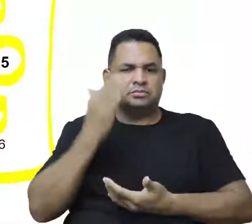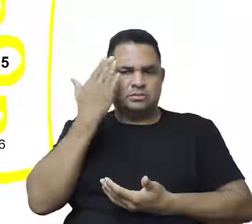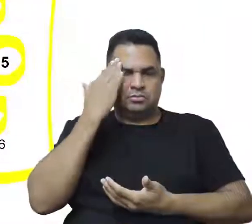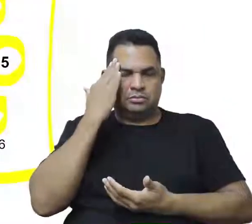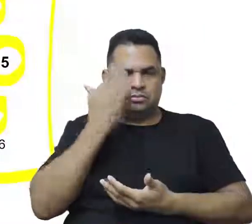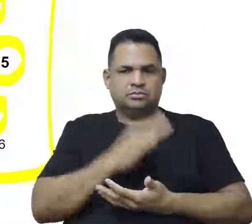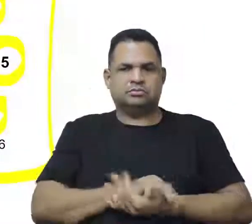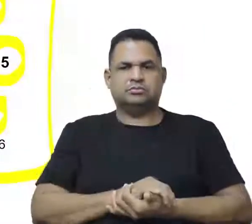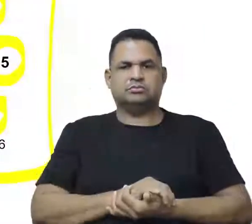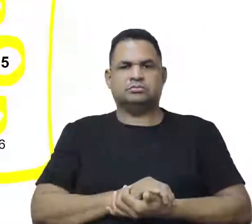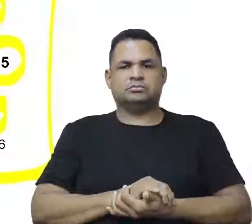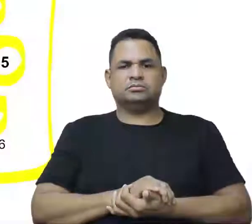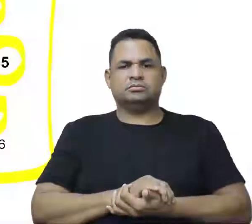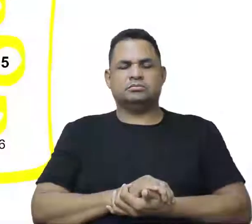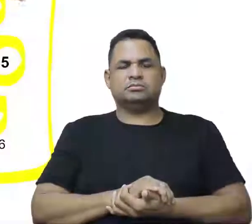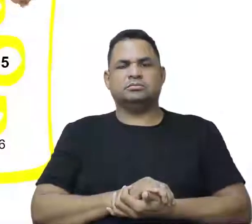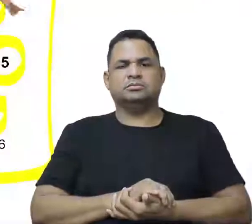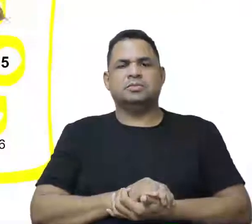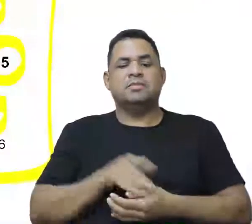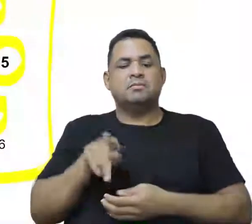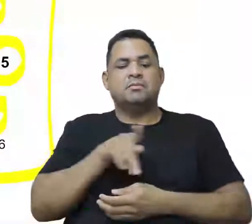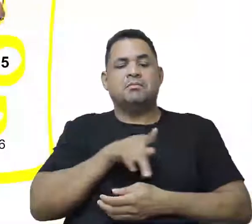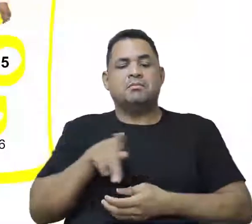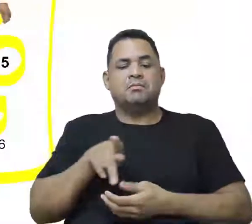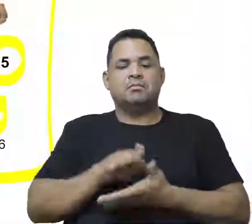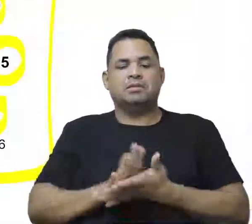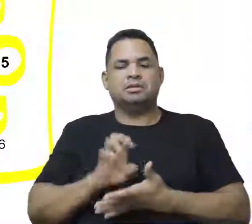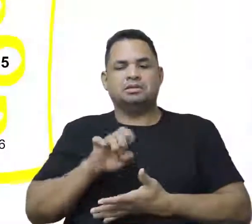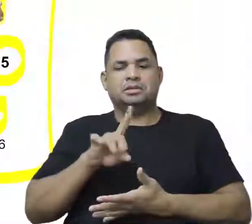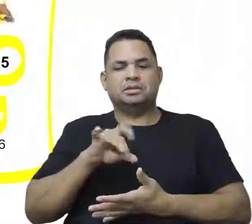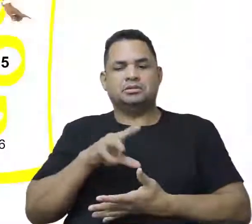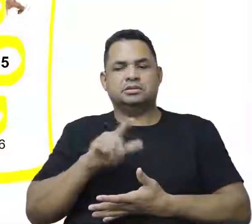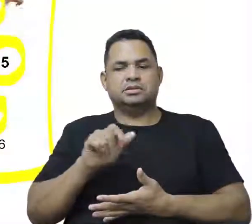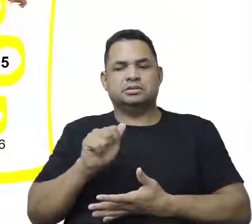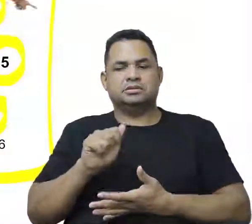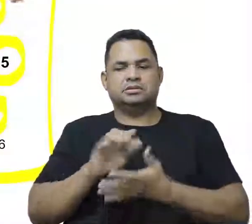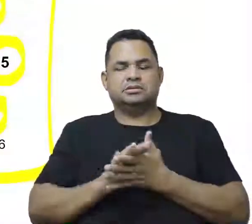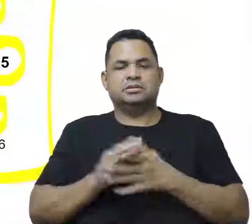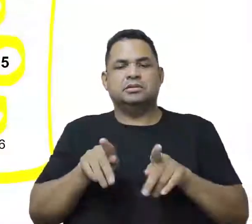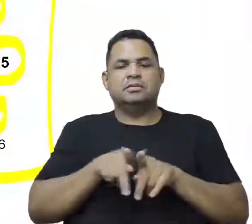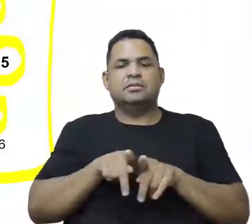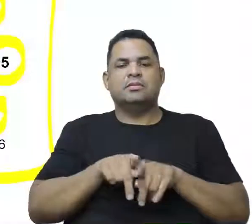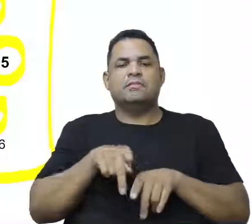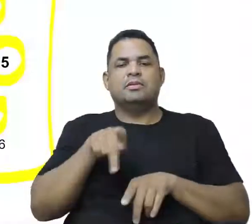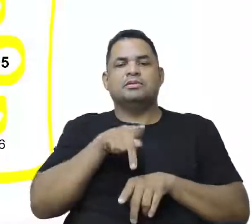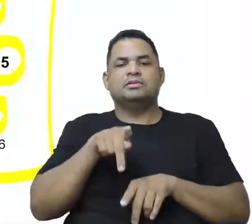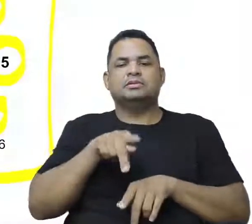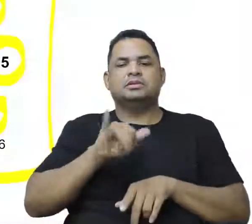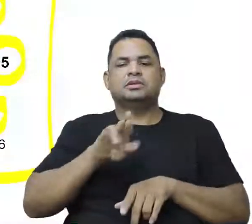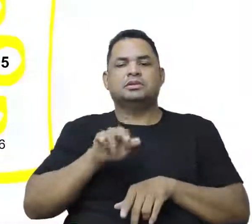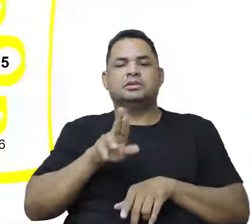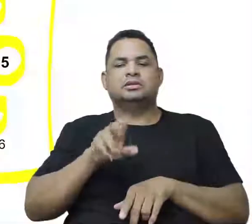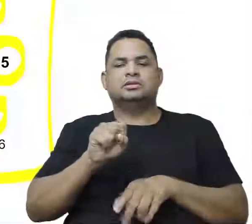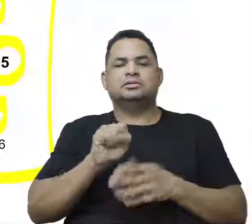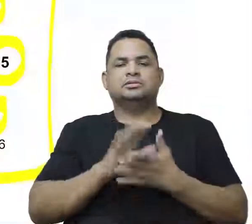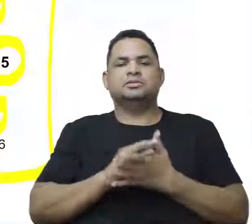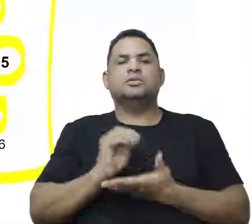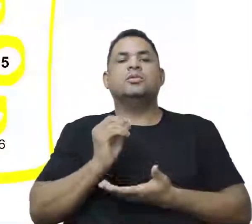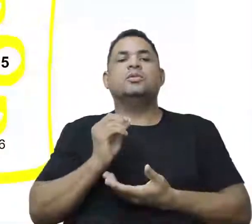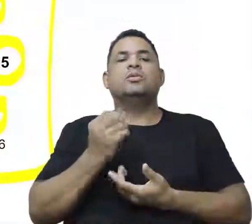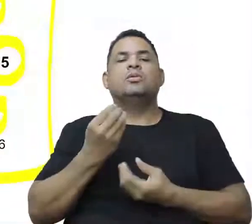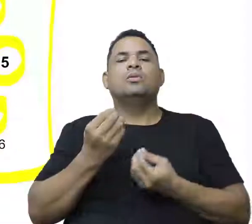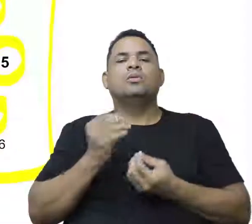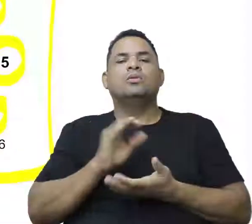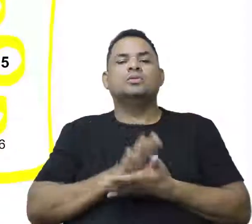entender. Professora Elisângela, professora Íris, o que eu tenho que estudar ali que é batata? Olha